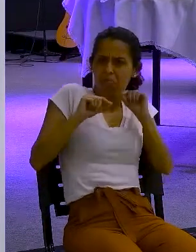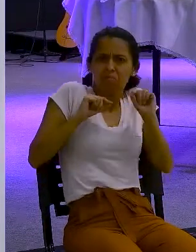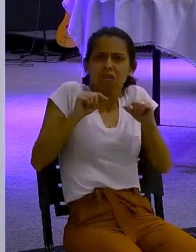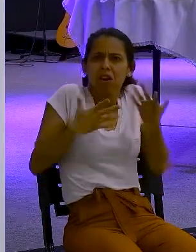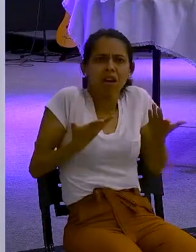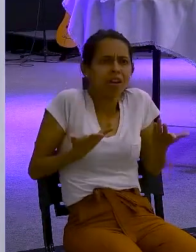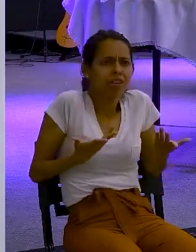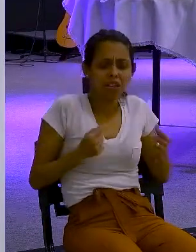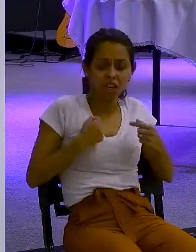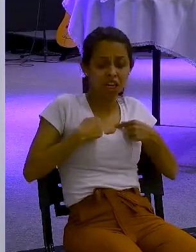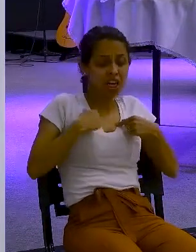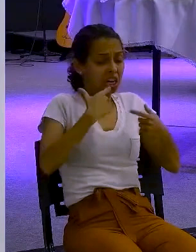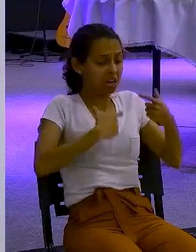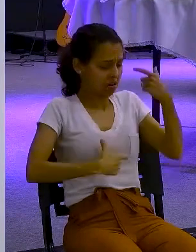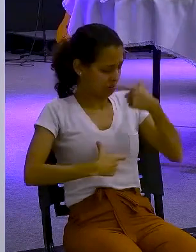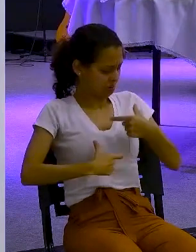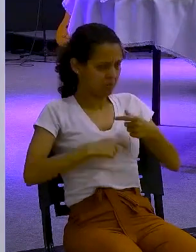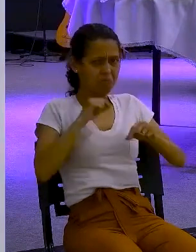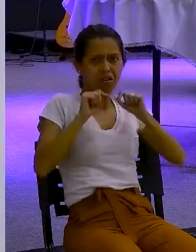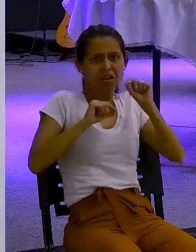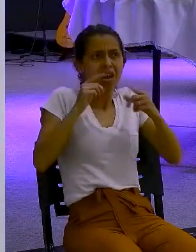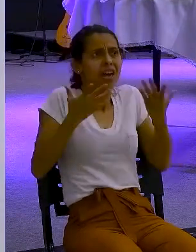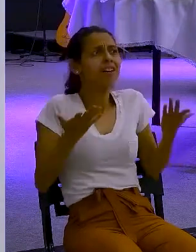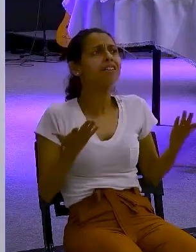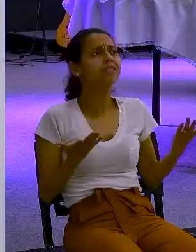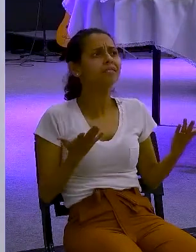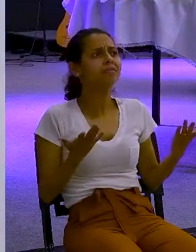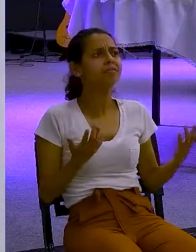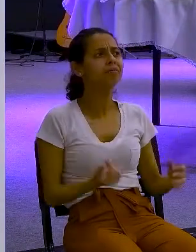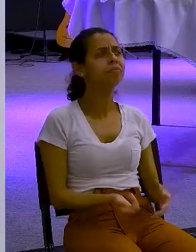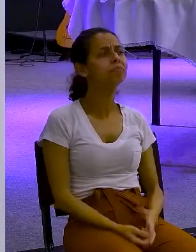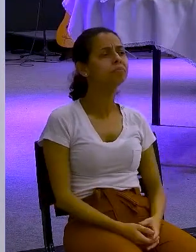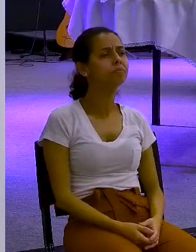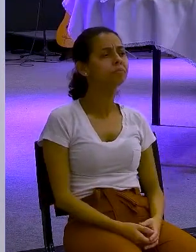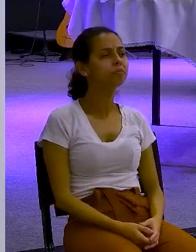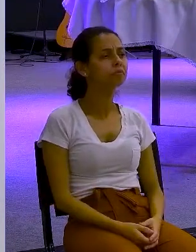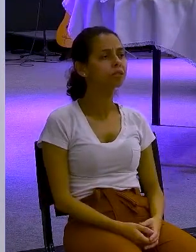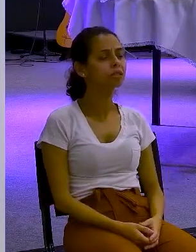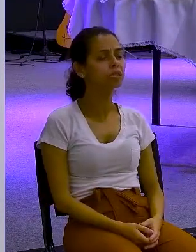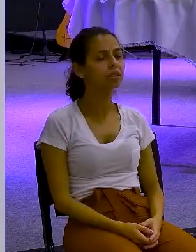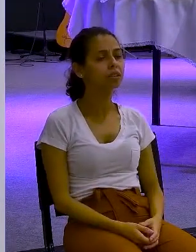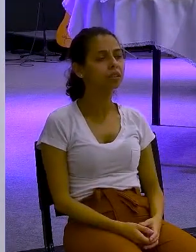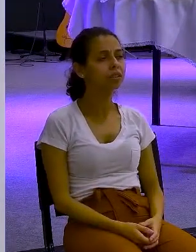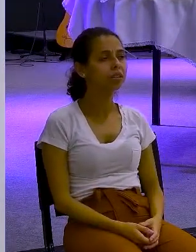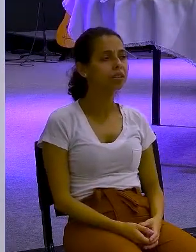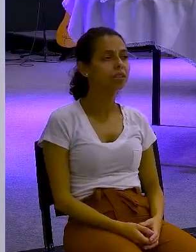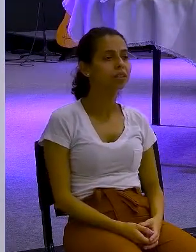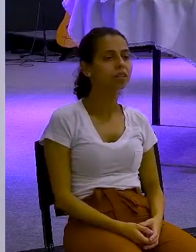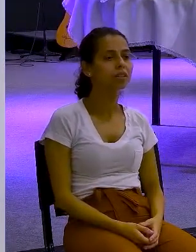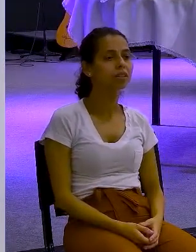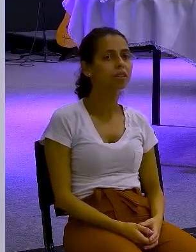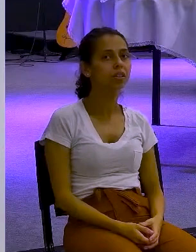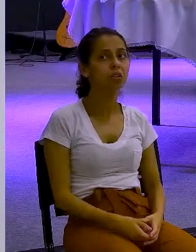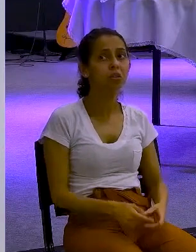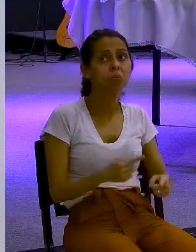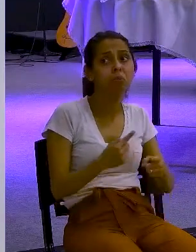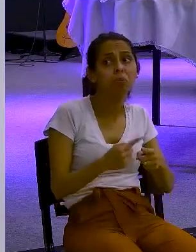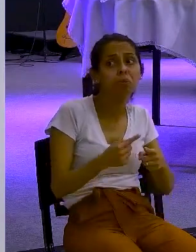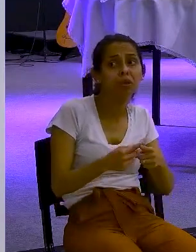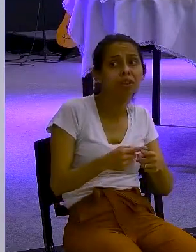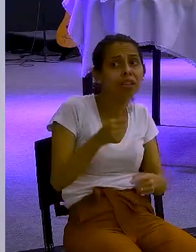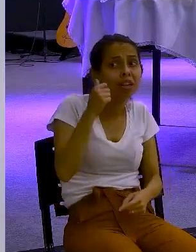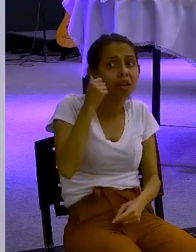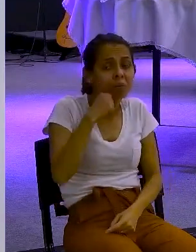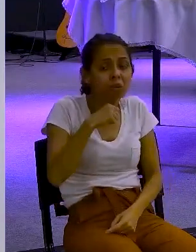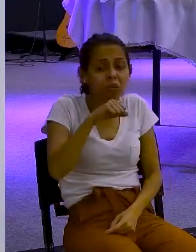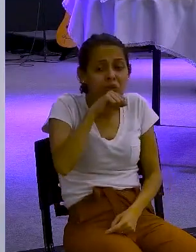Quem sou eu para receber esta visita? De onde me provém que me venha visitar a mãe do meu